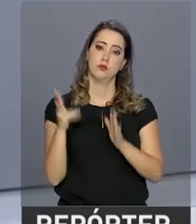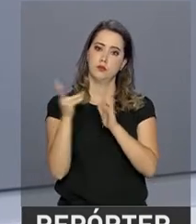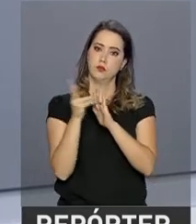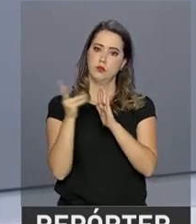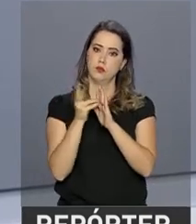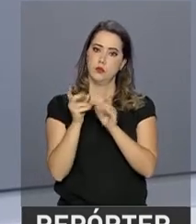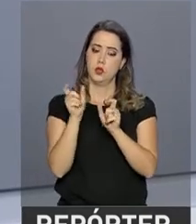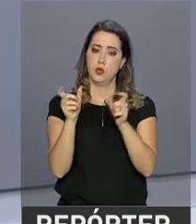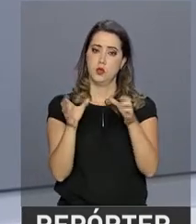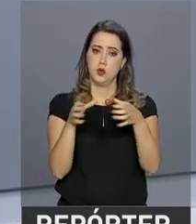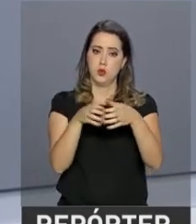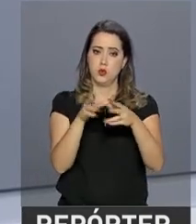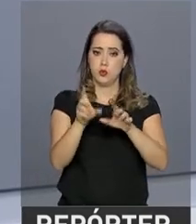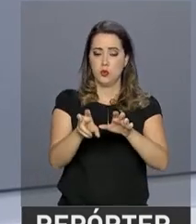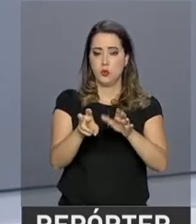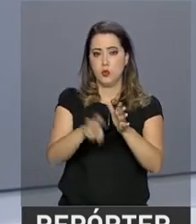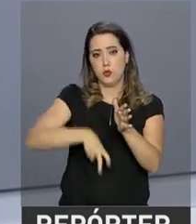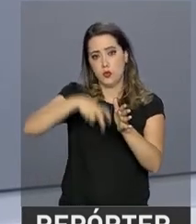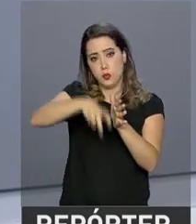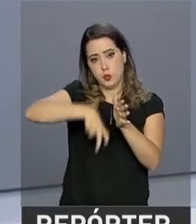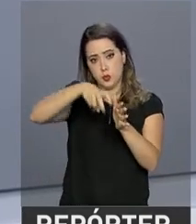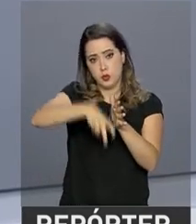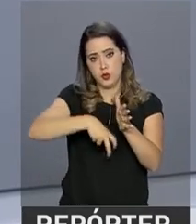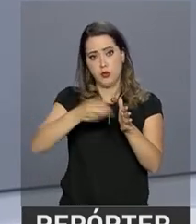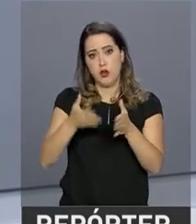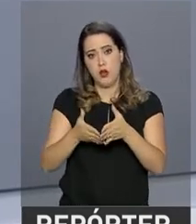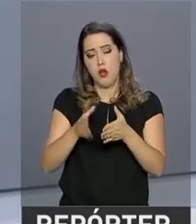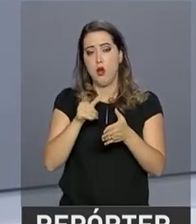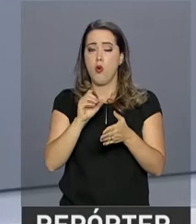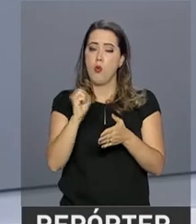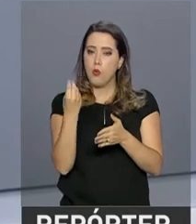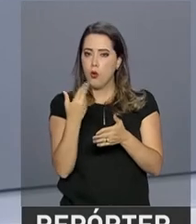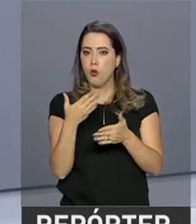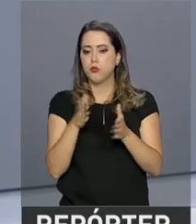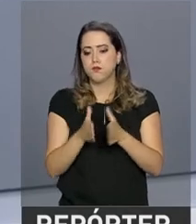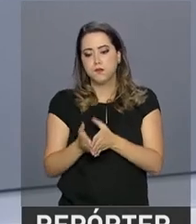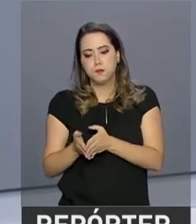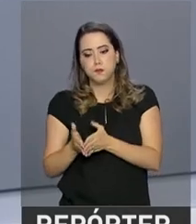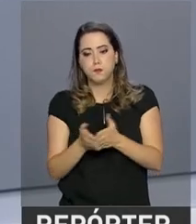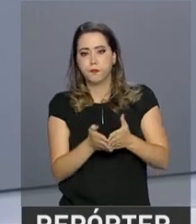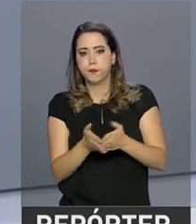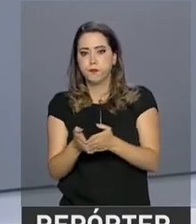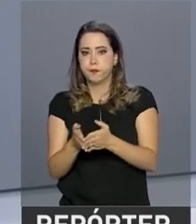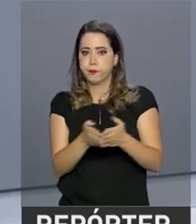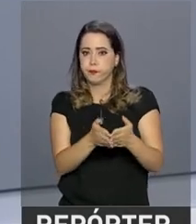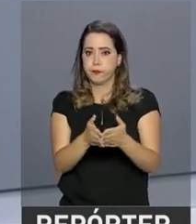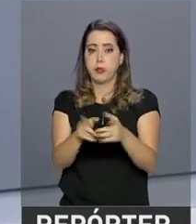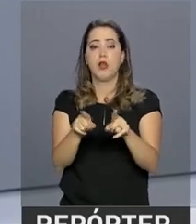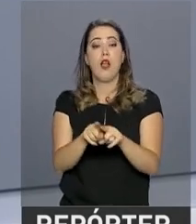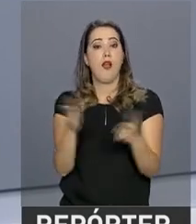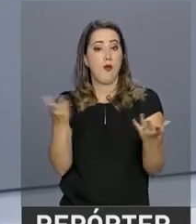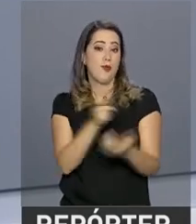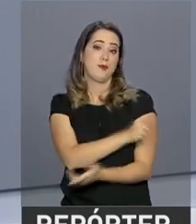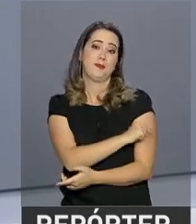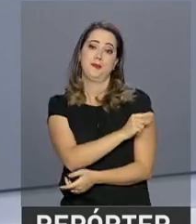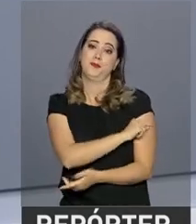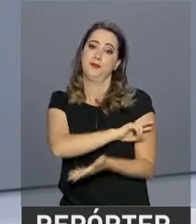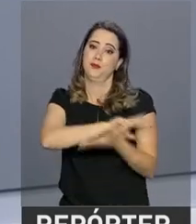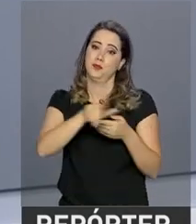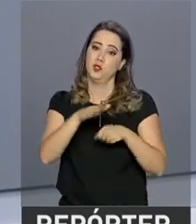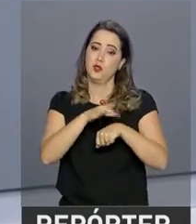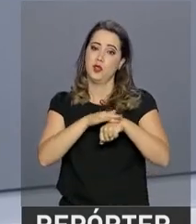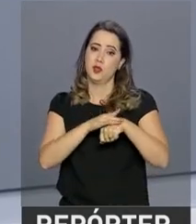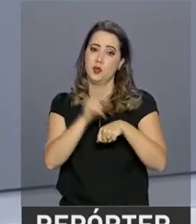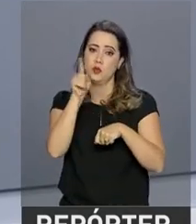populações rural e ribeirinha que moram em locais de difícil acesso estão sendo vacinadas contra várias doenças é a